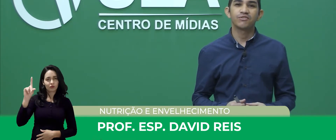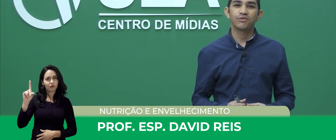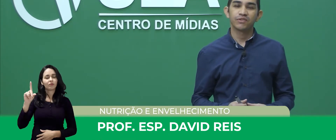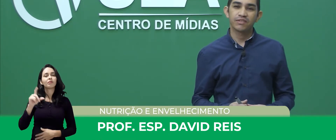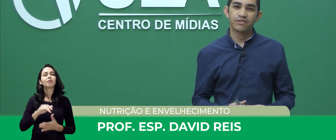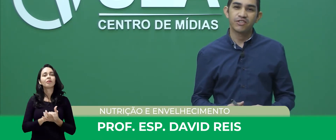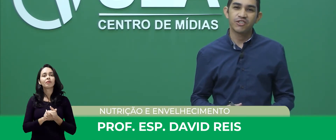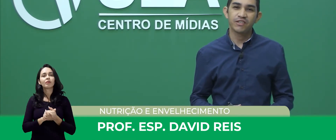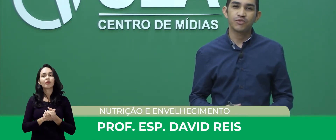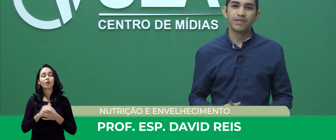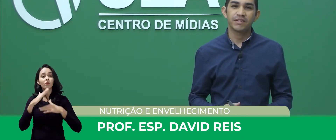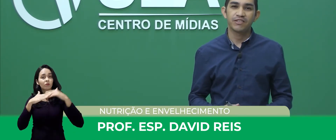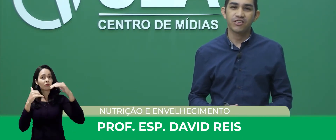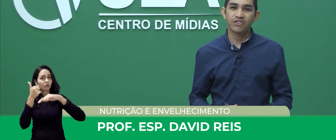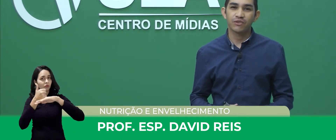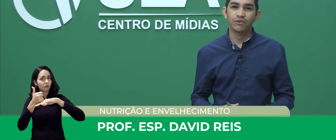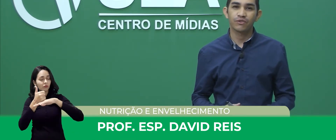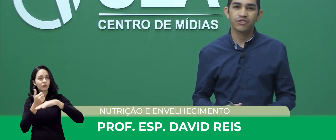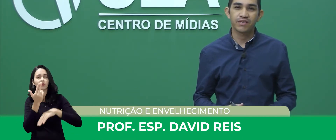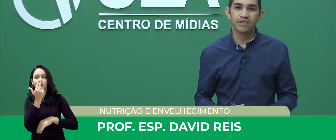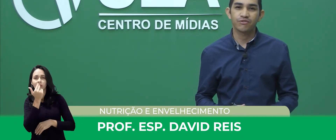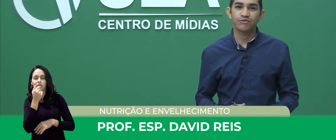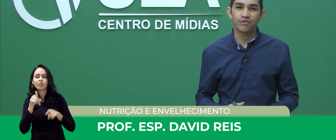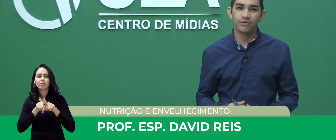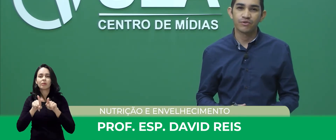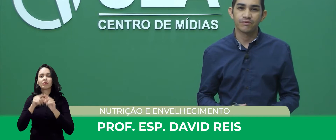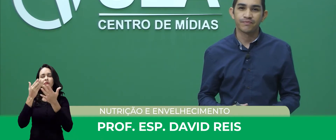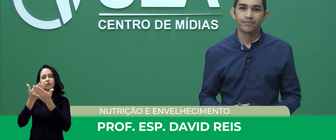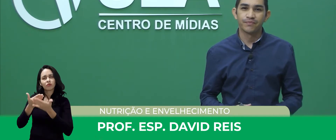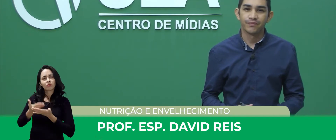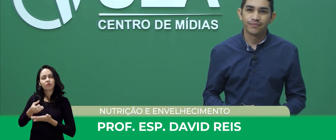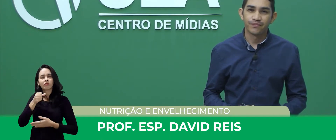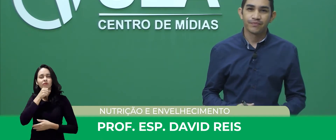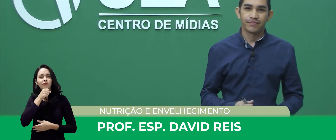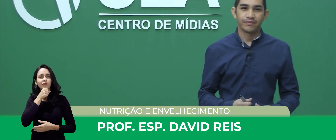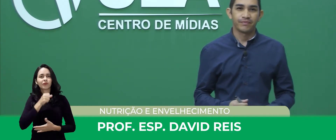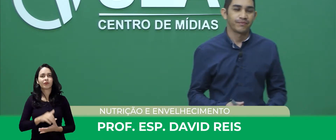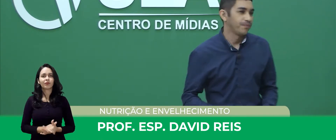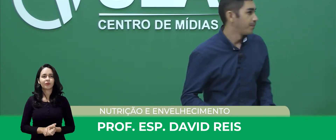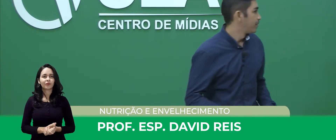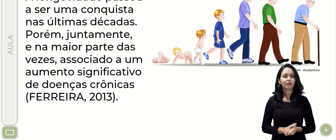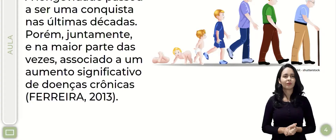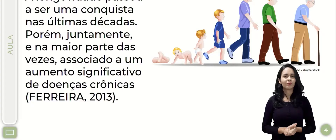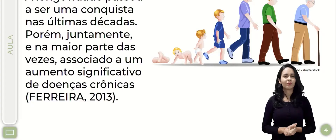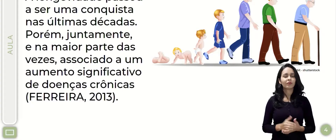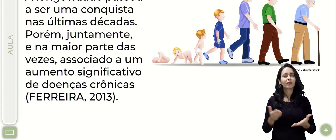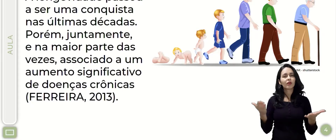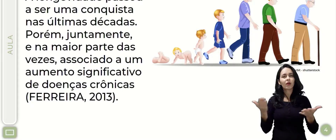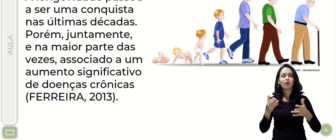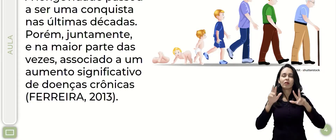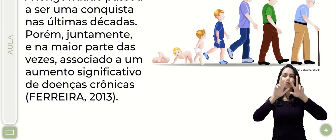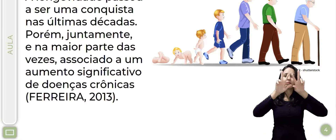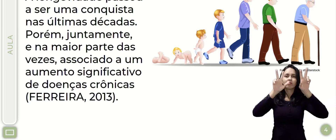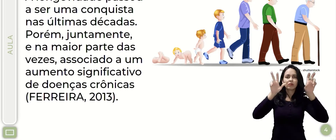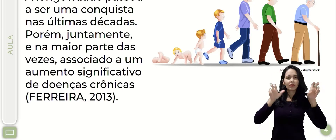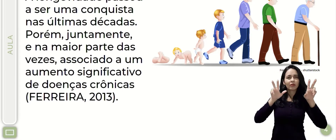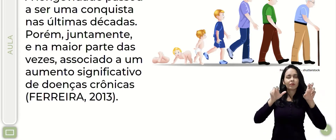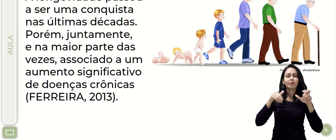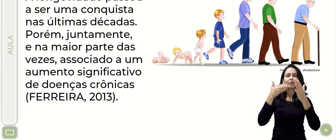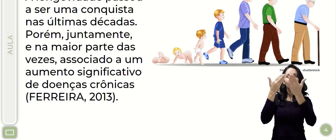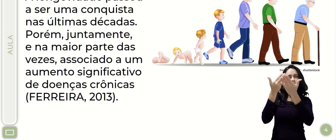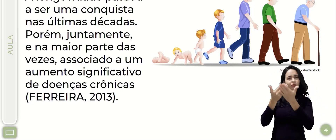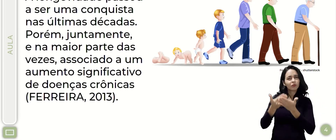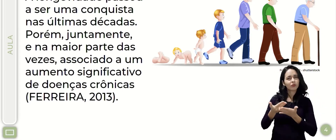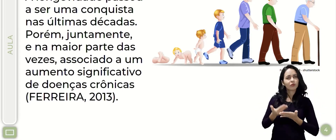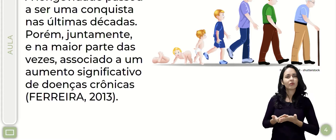Davi Reis eu sou nutricionista especialista em gerontologia e saúde do idoso Ó nessa primeira parte e vamos